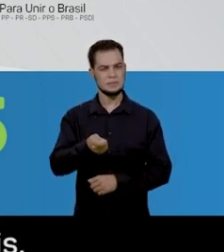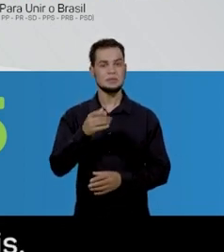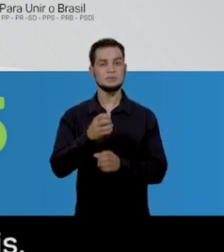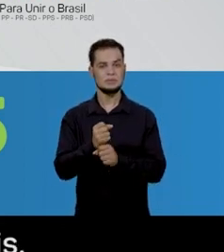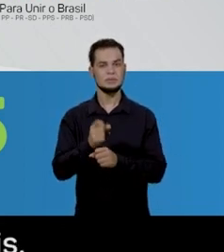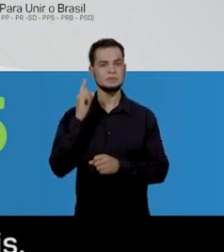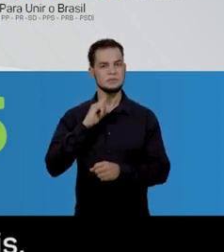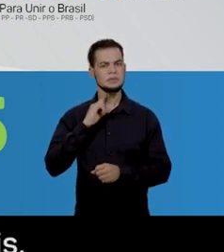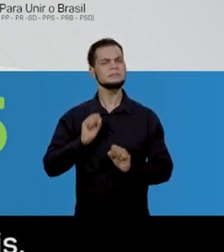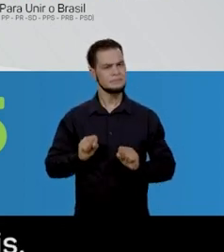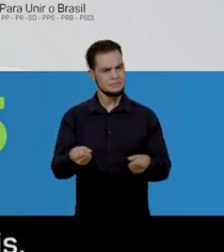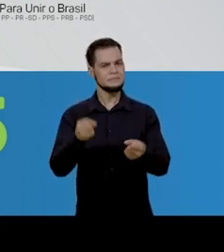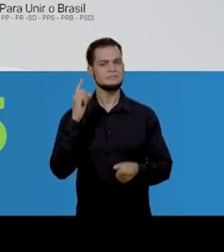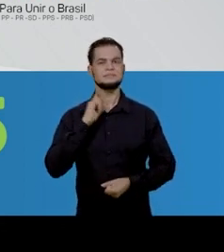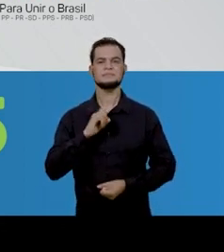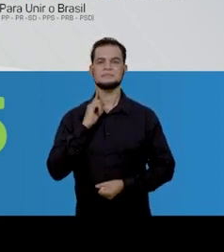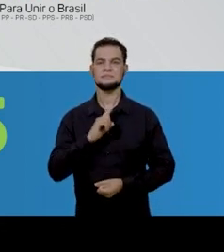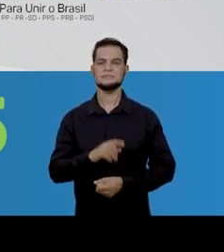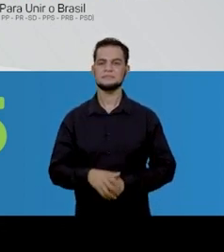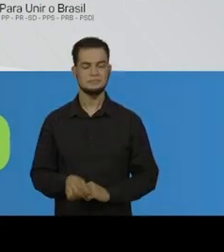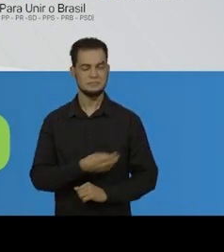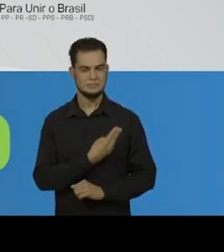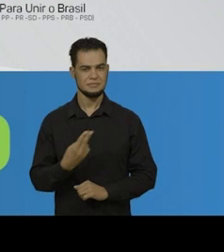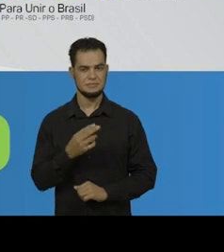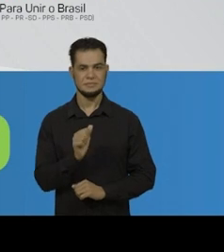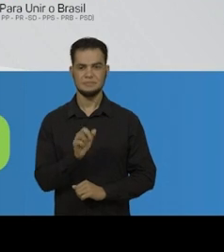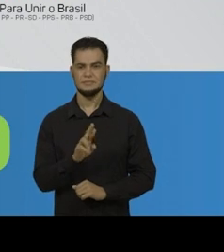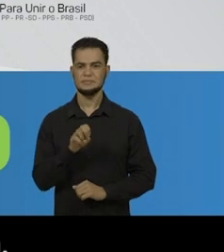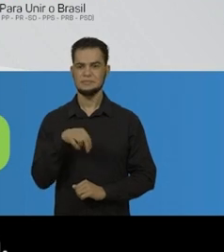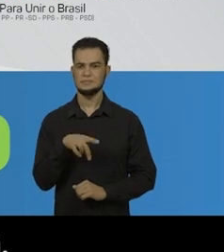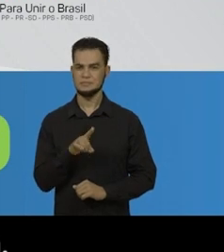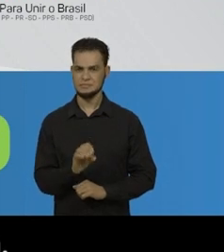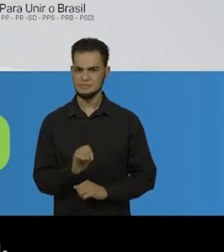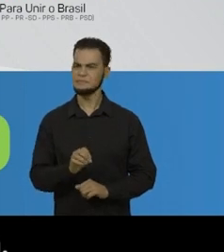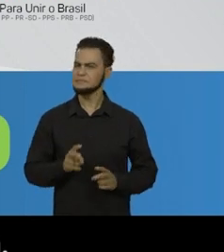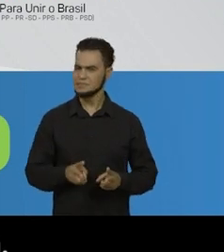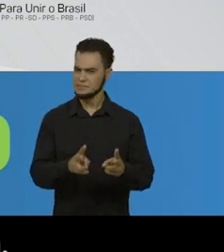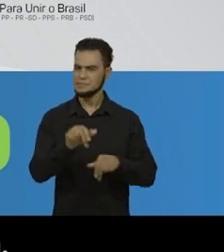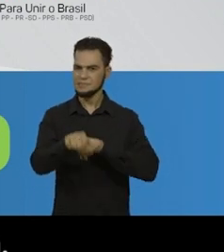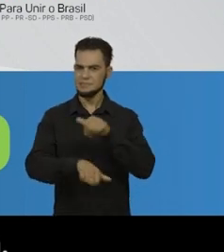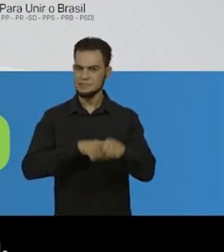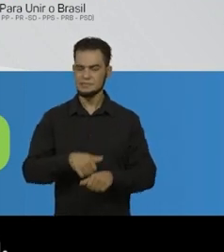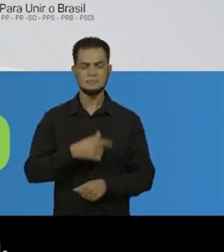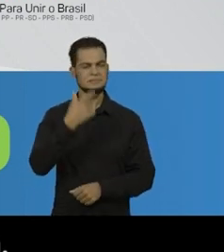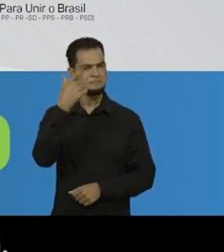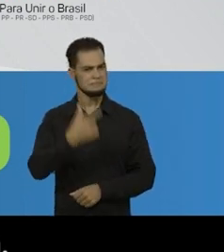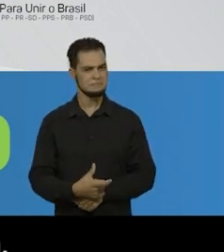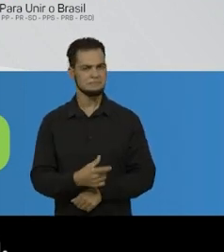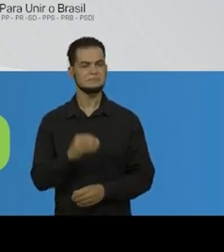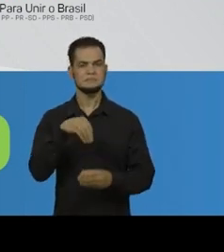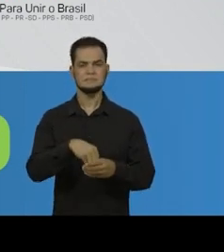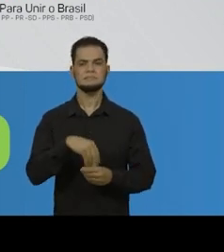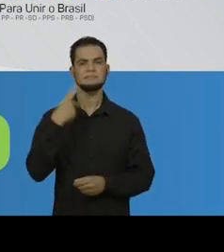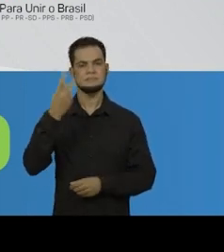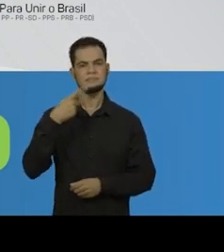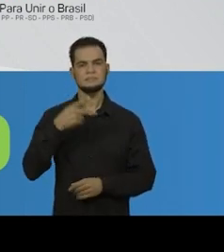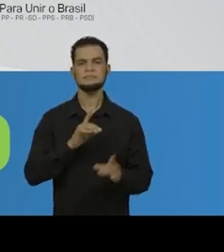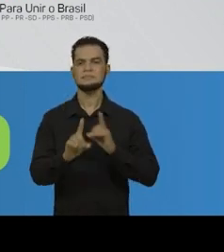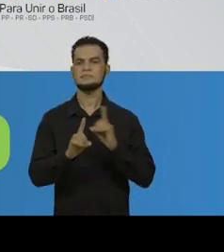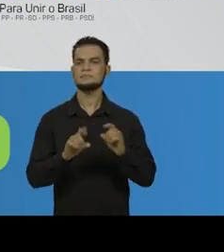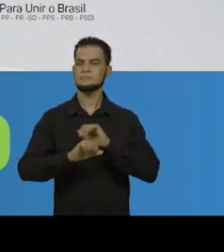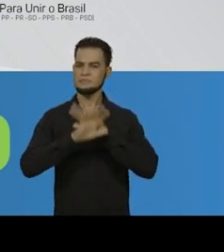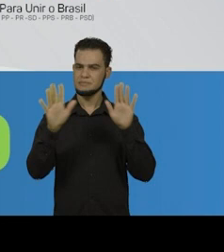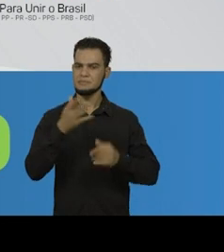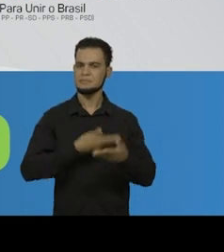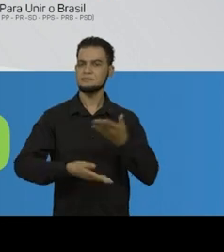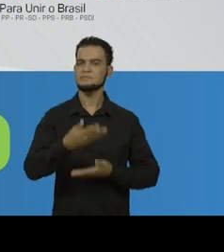presidente do Tribunal de Contas de Minas Gerais. Reage, Minas! Meu nome é Arnaldo. Vamos continuar a mudança de postura na política. Com diálogo,